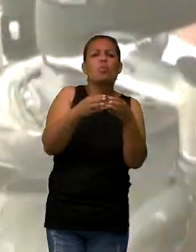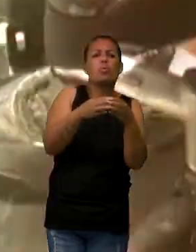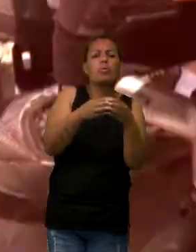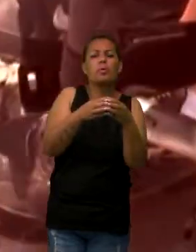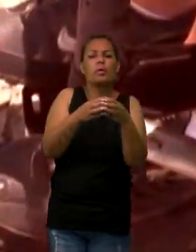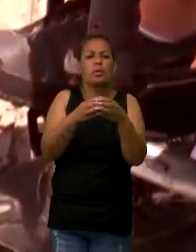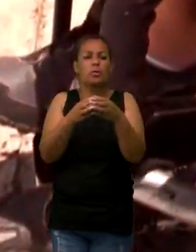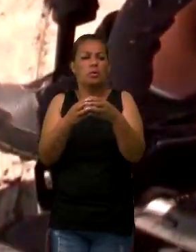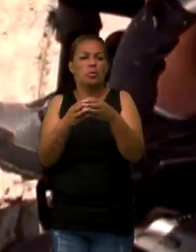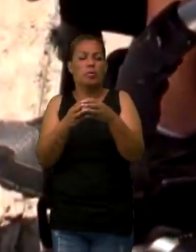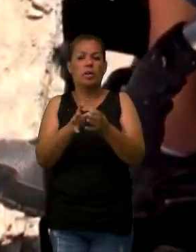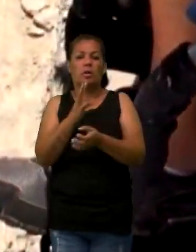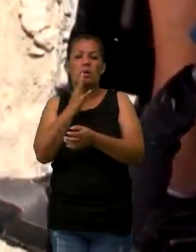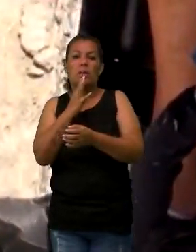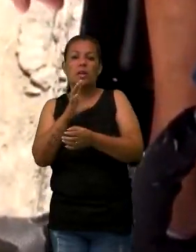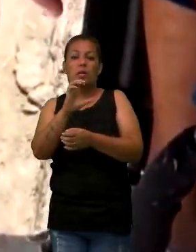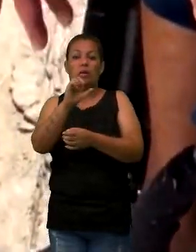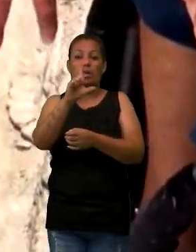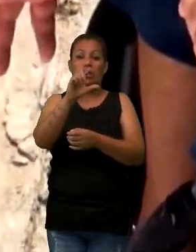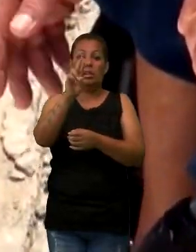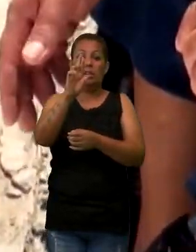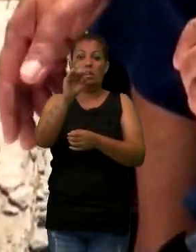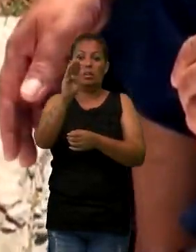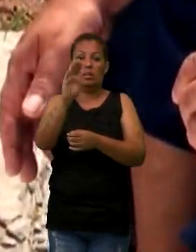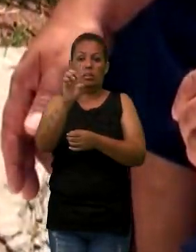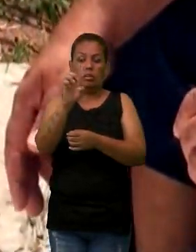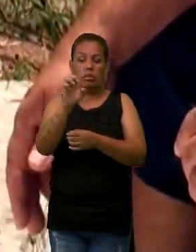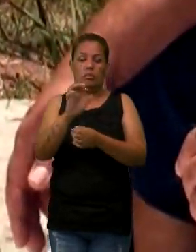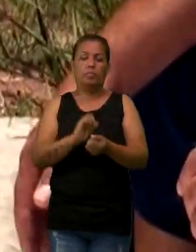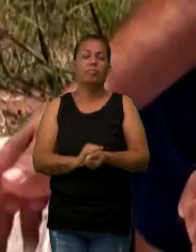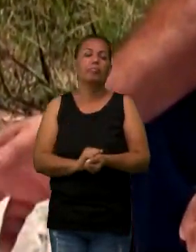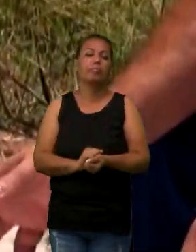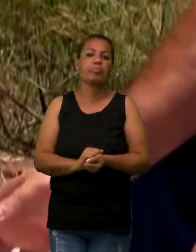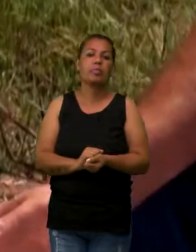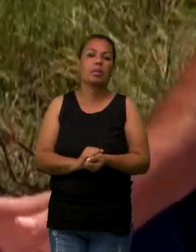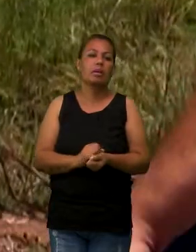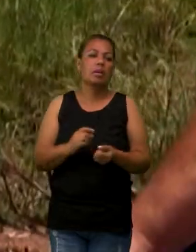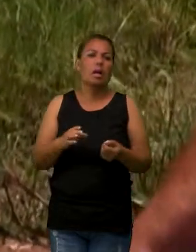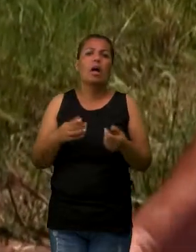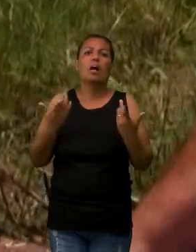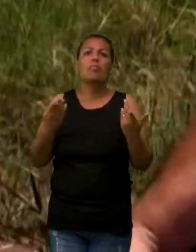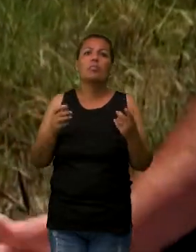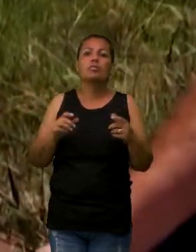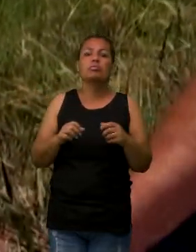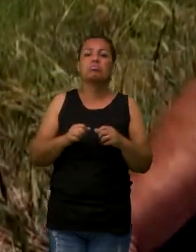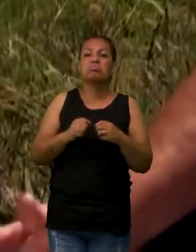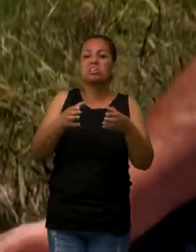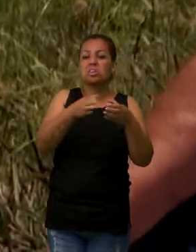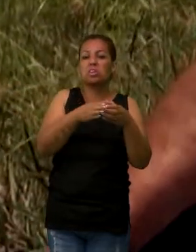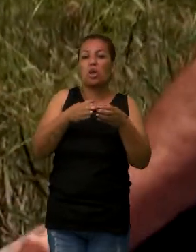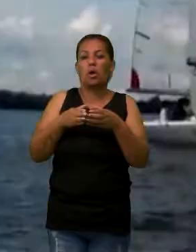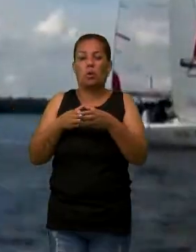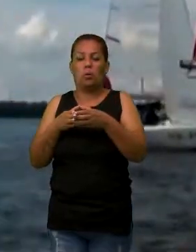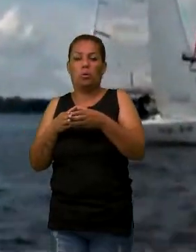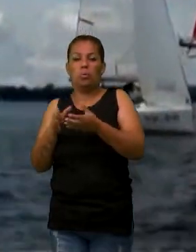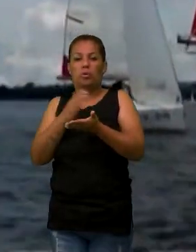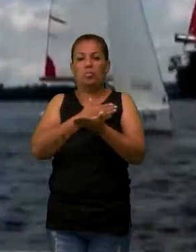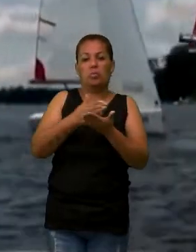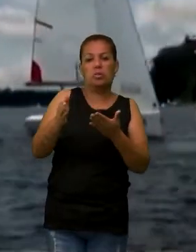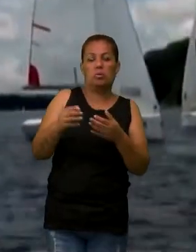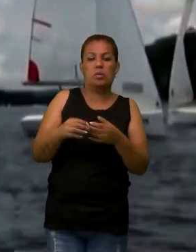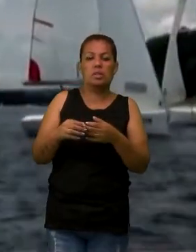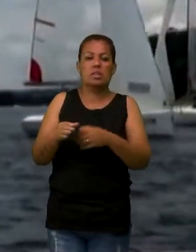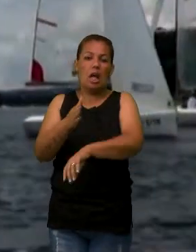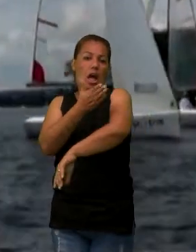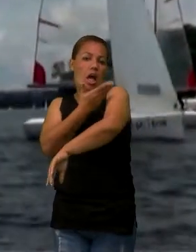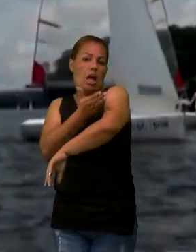de lá no clube lá no clube ele convidou vamos fazer uma equipe e vamos começar a treinar com